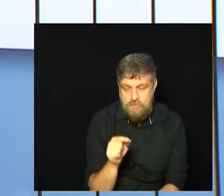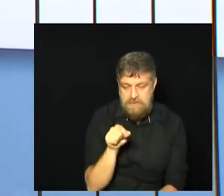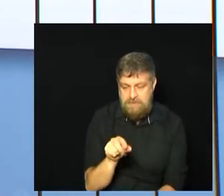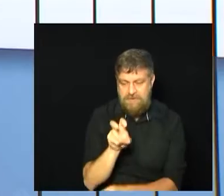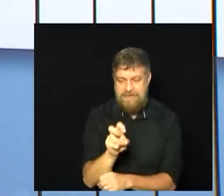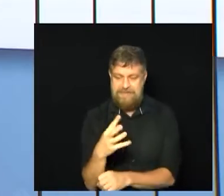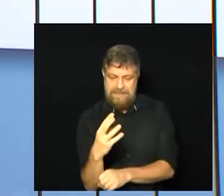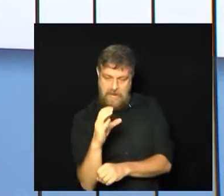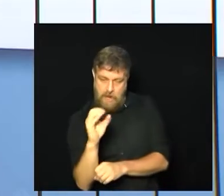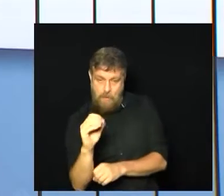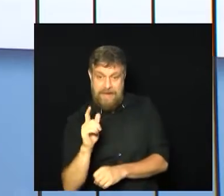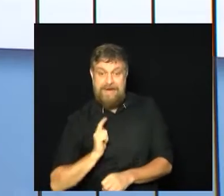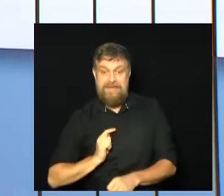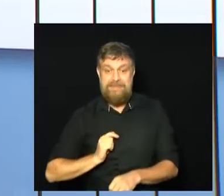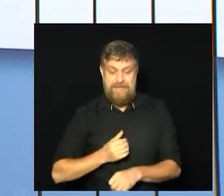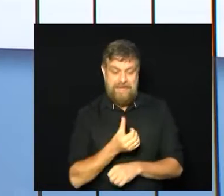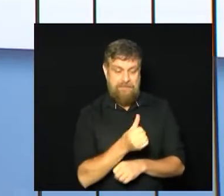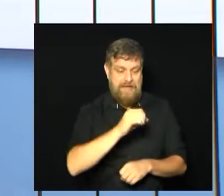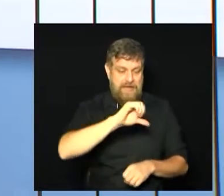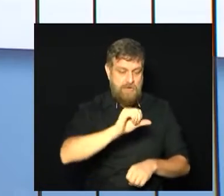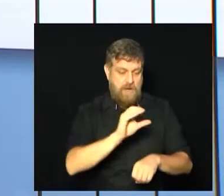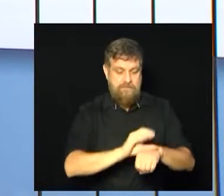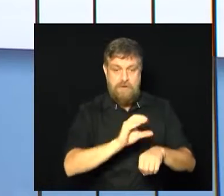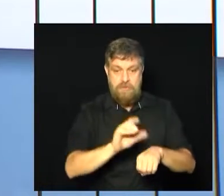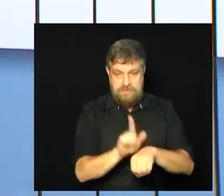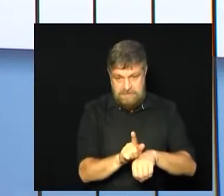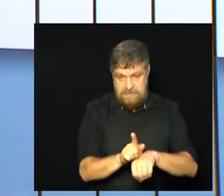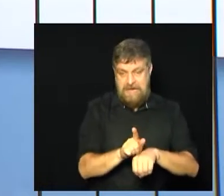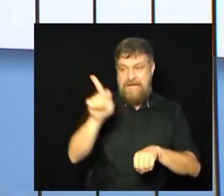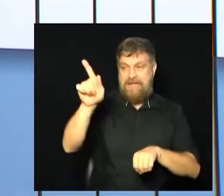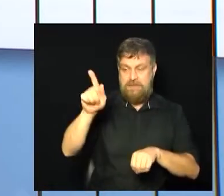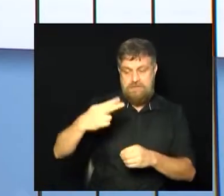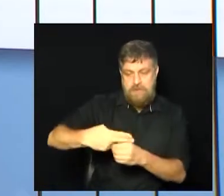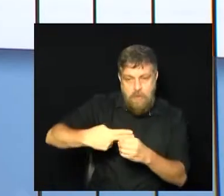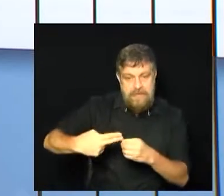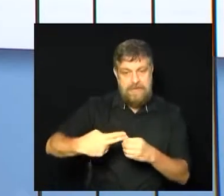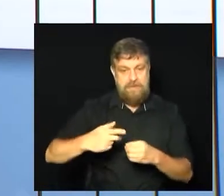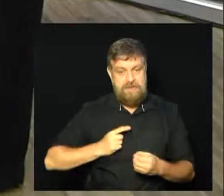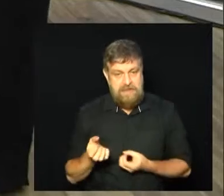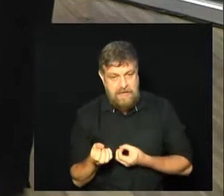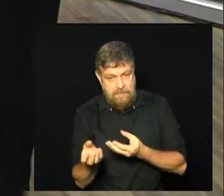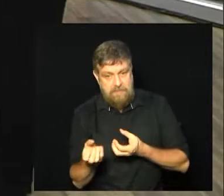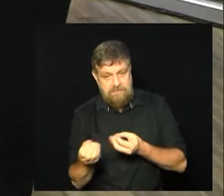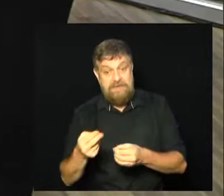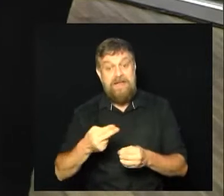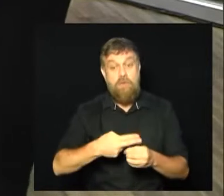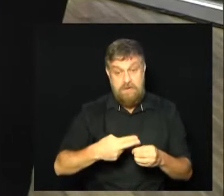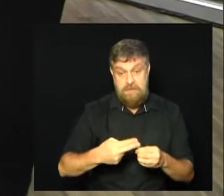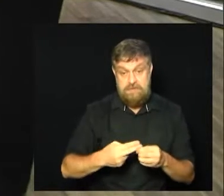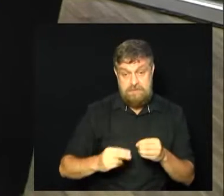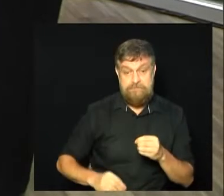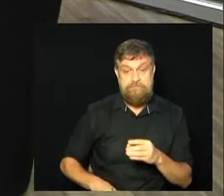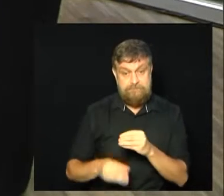2.540 vagas em 69 cursos de graduação da universidade. E tem mais informação sobre a Unicamp também, viu?